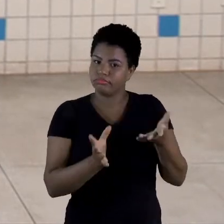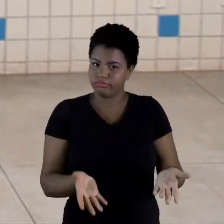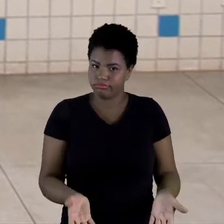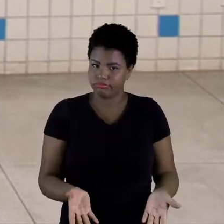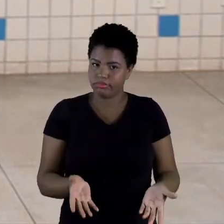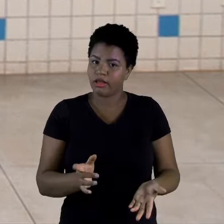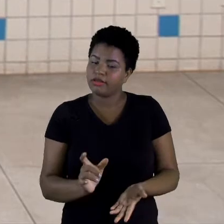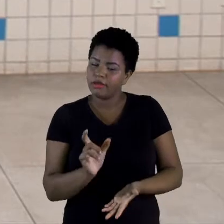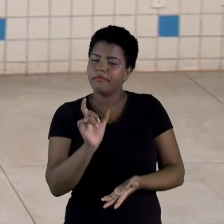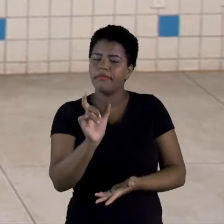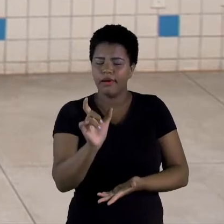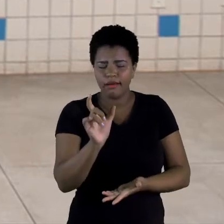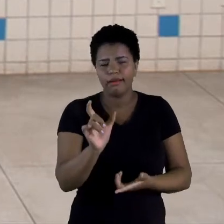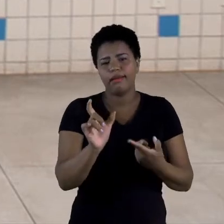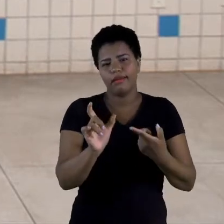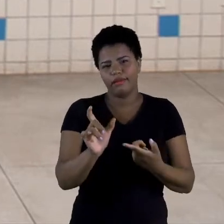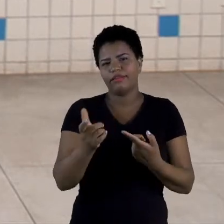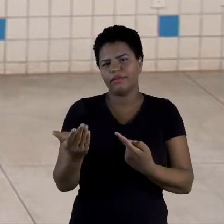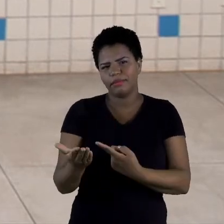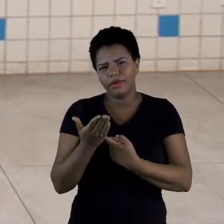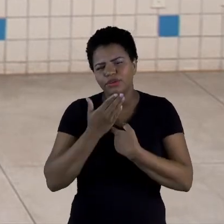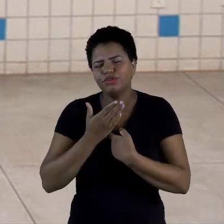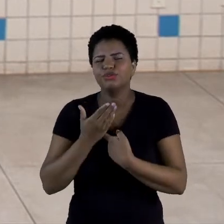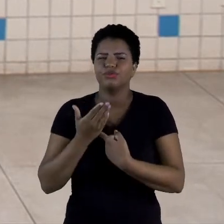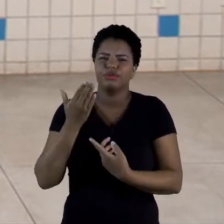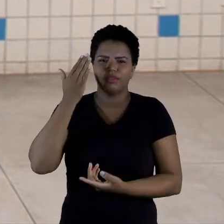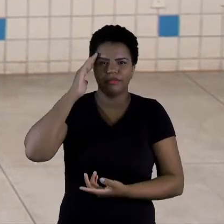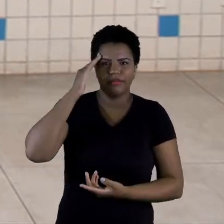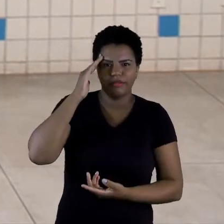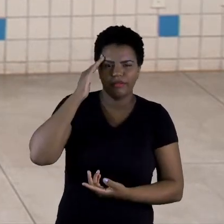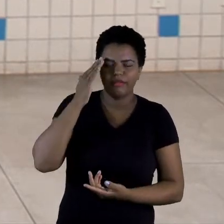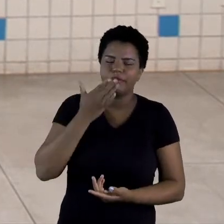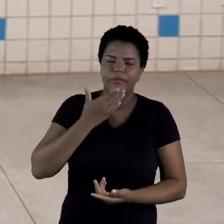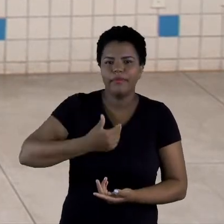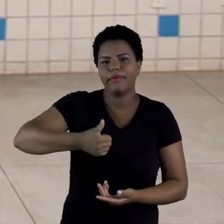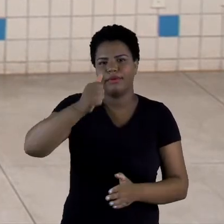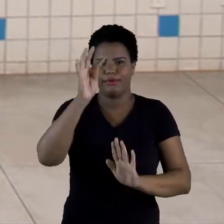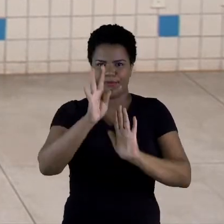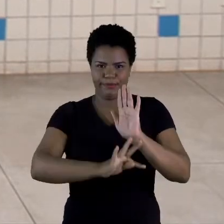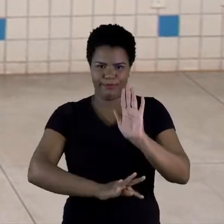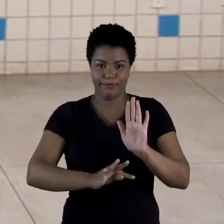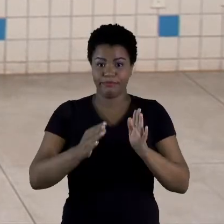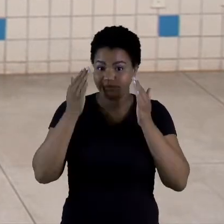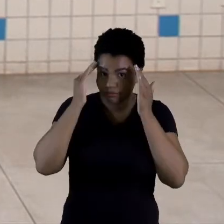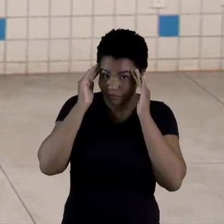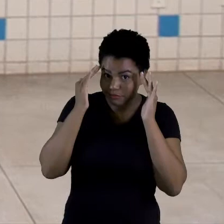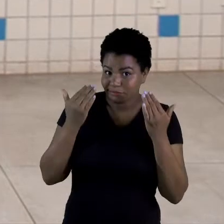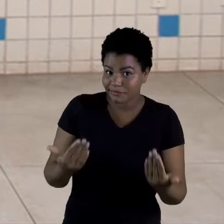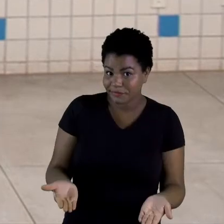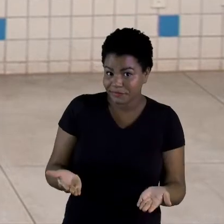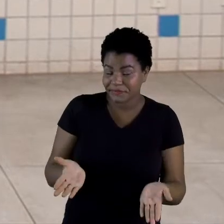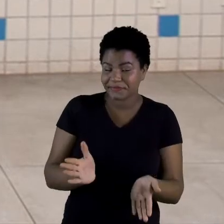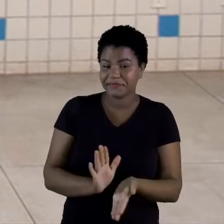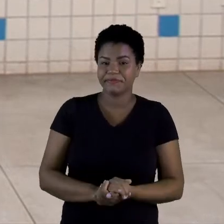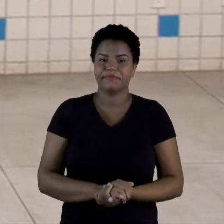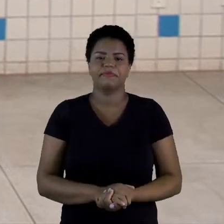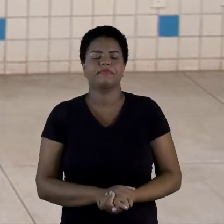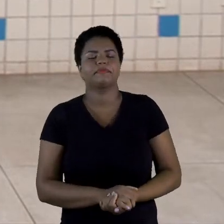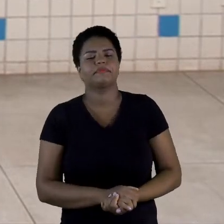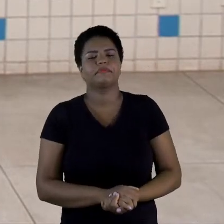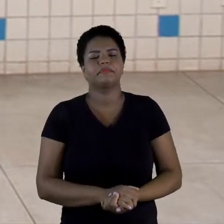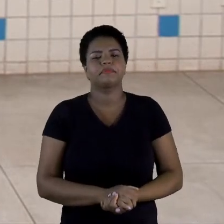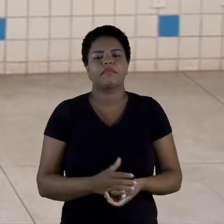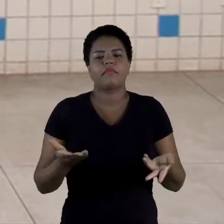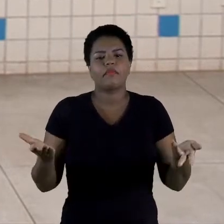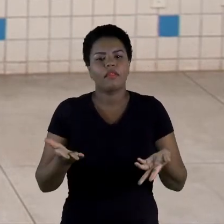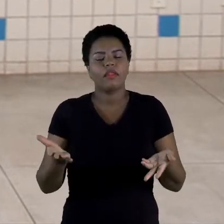palavrinhas de ligações que nos ajudam a entender e compreender melhor o texto. Entendido? Vamos ver agora